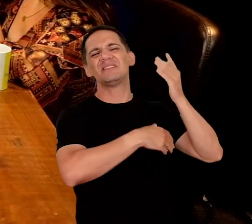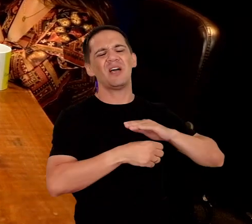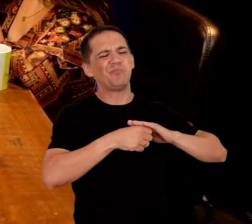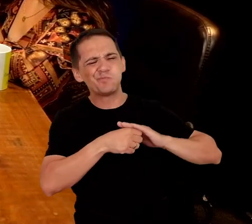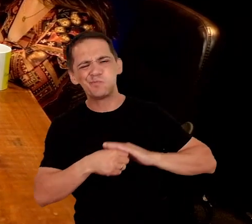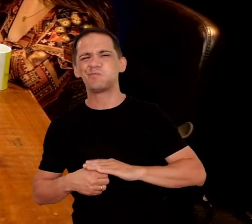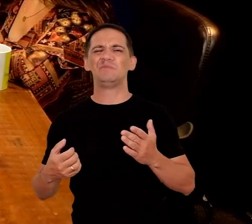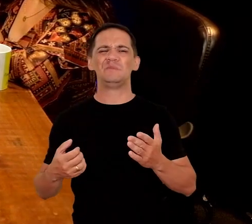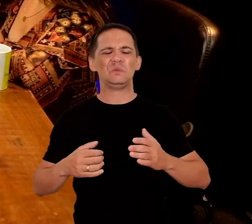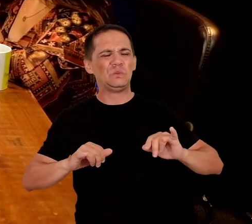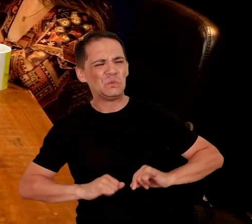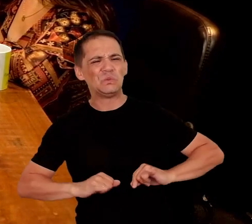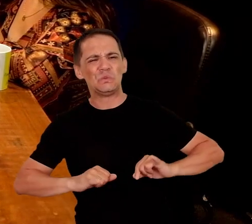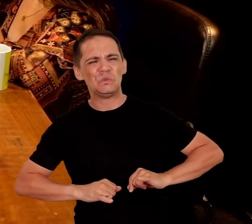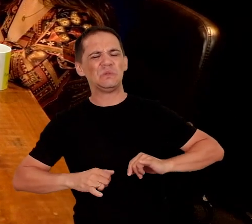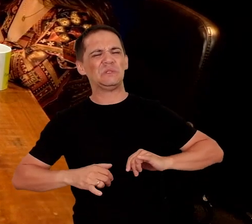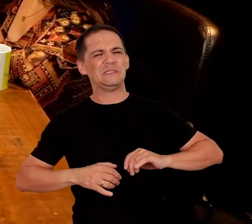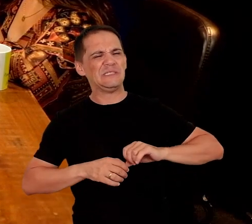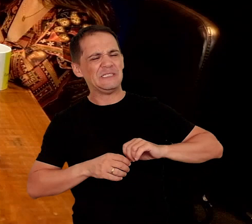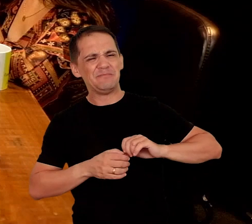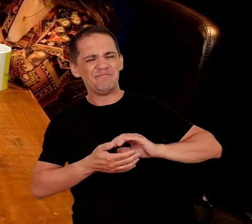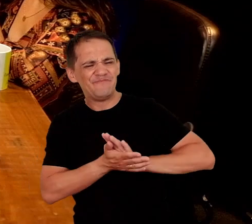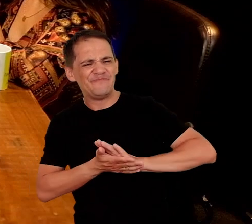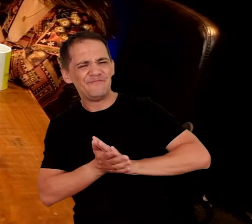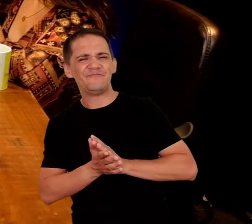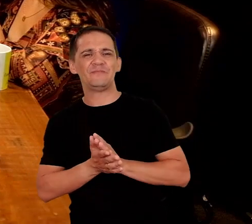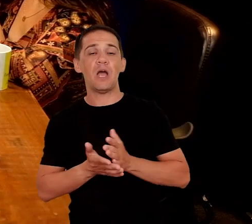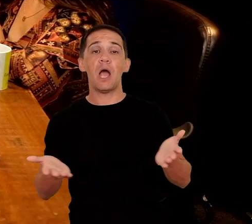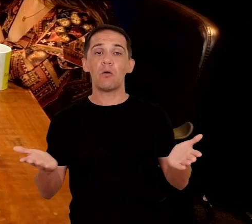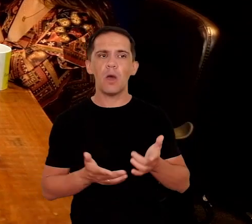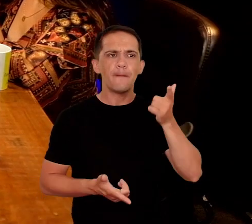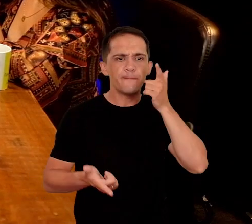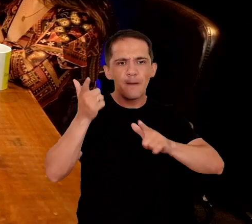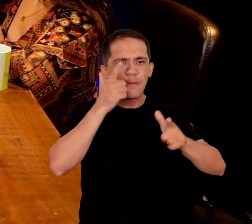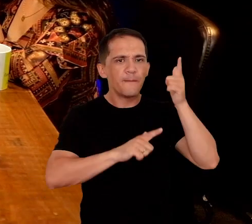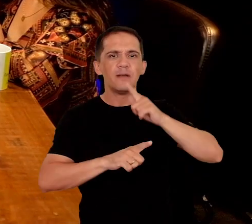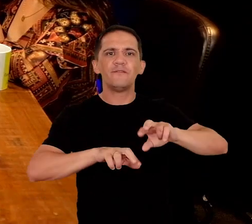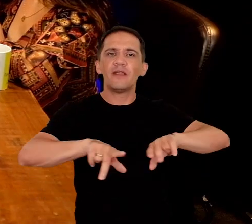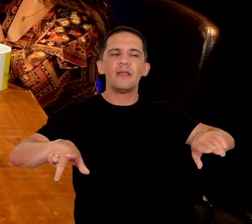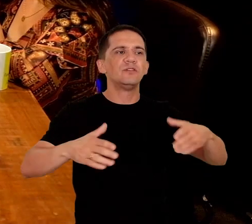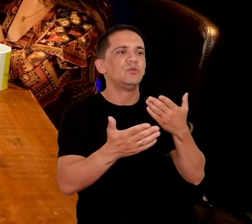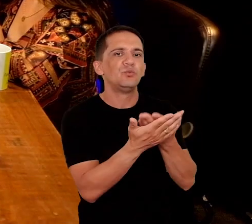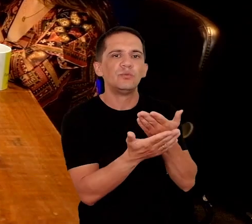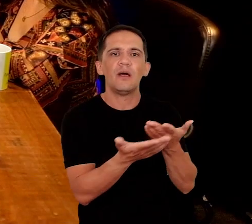eram muito oprimidos, o idioma era oprimido. Então, eles têm esse orgulho de conseguir hoje estudar, de se